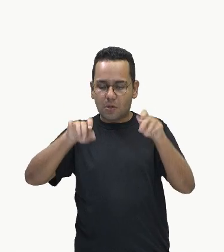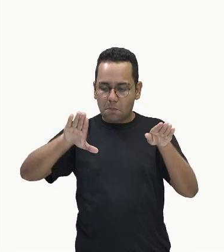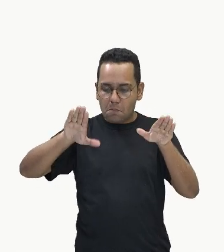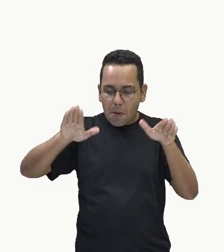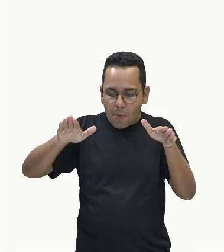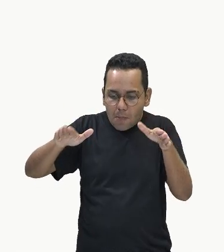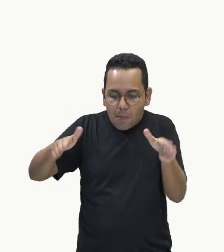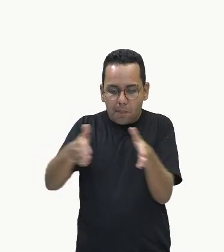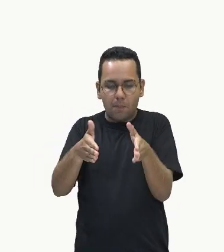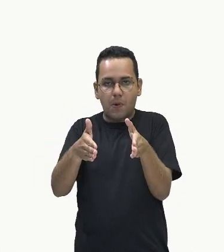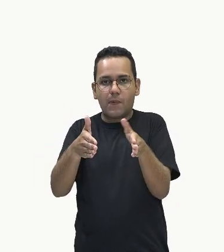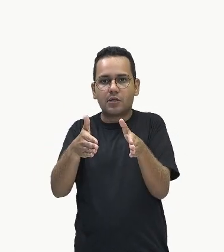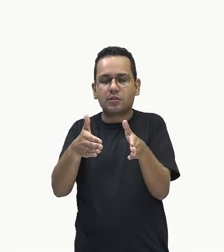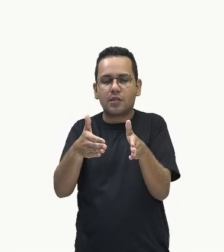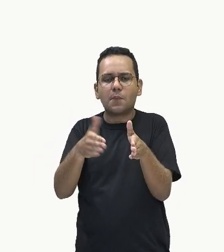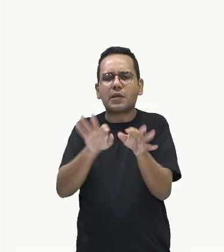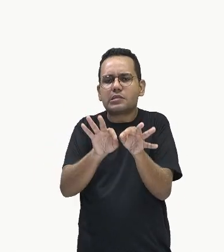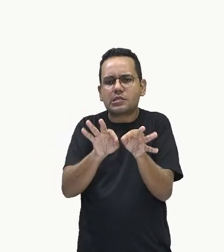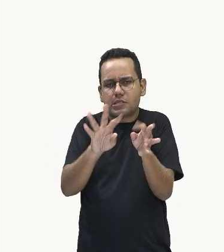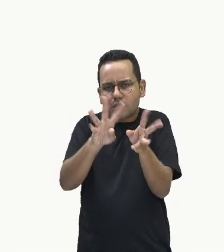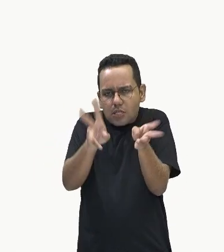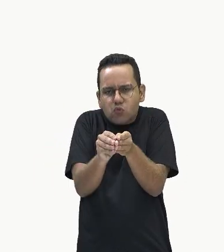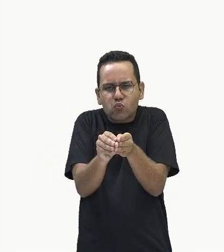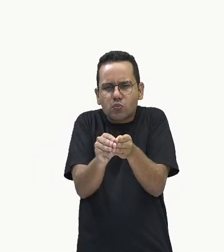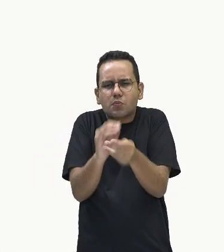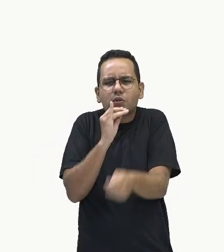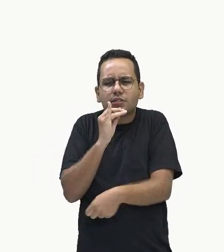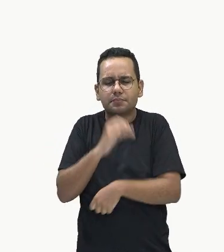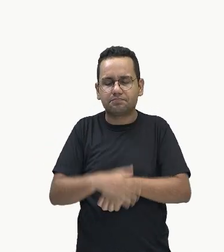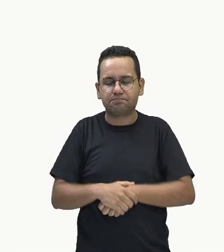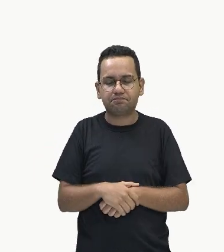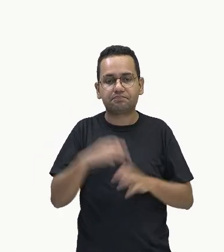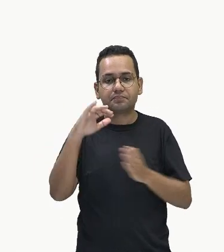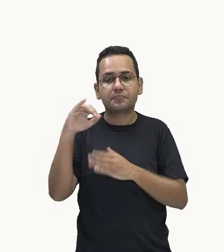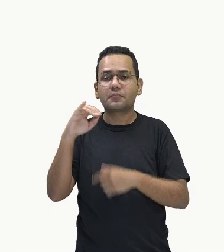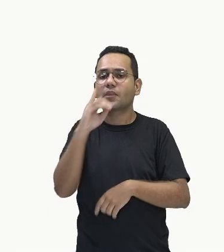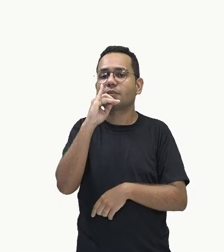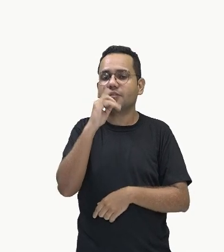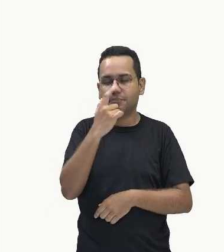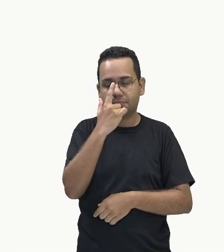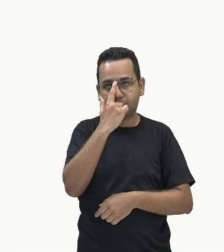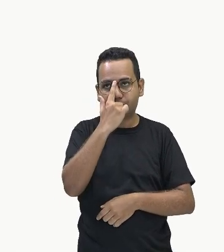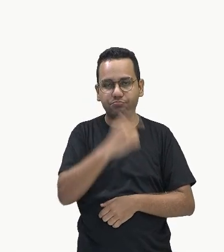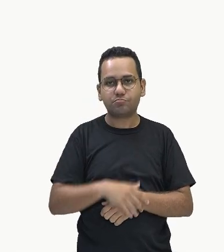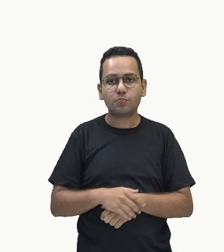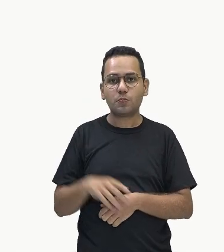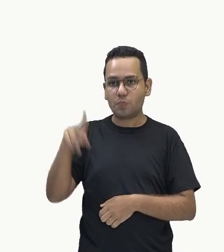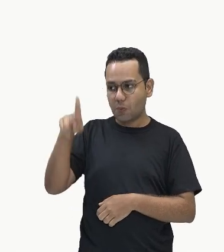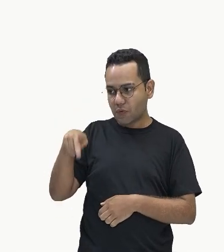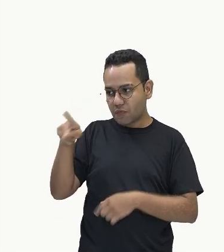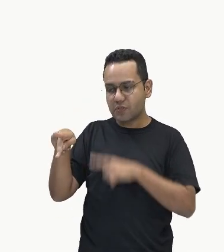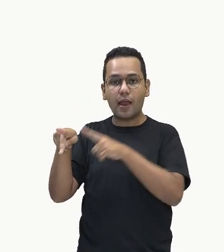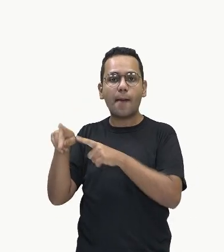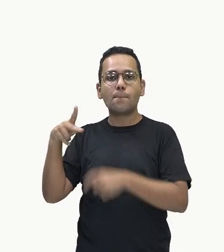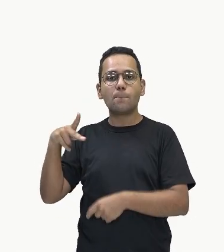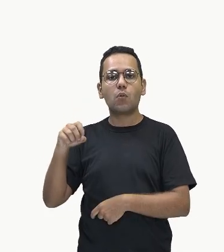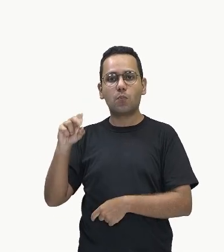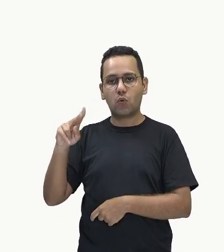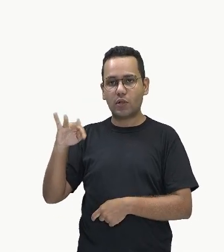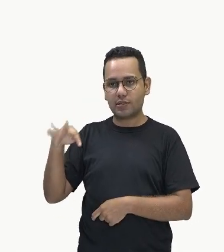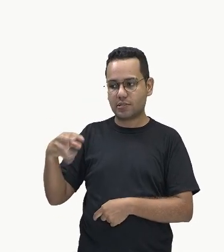população, ok? A gente tem a população que é o número de professores. Então, vamos dizer que a gente tem, sei lá, 1000